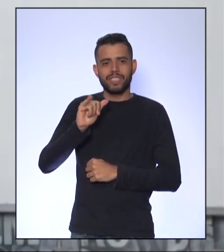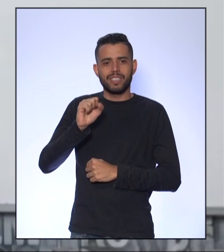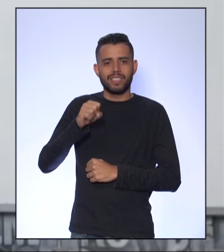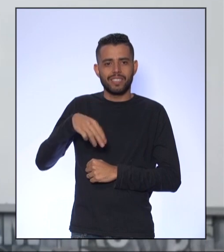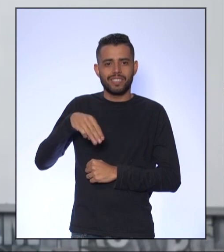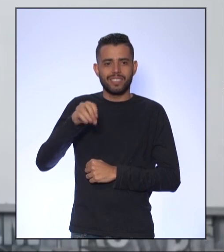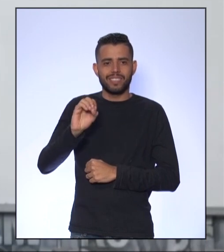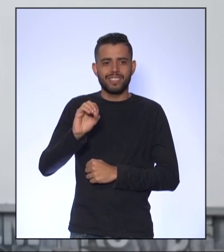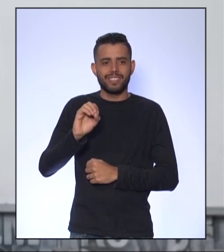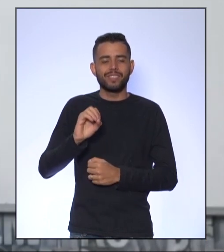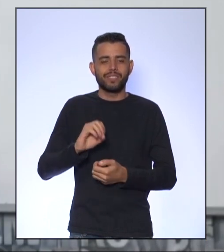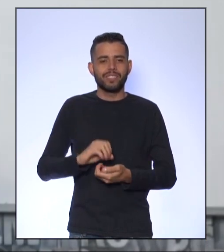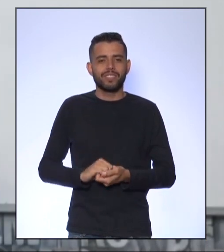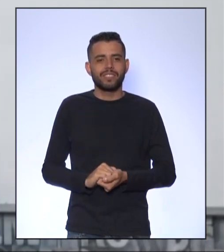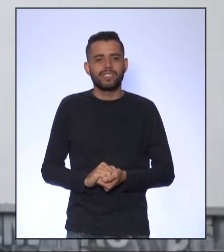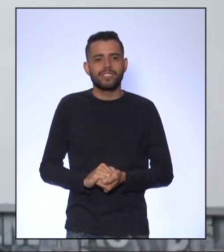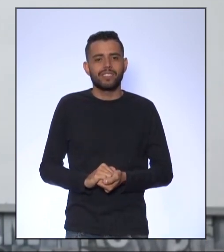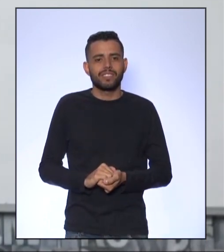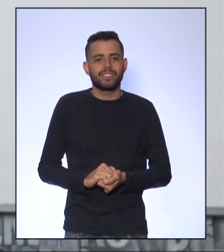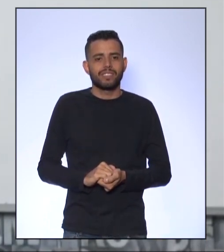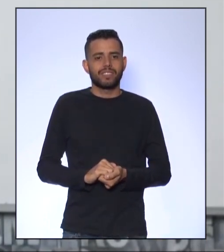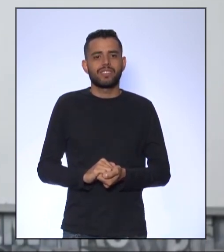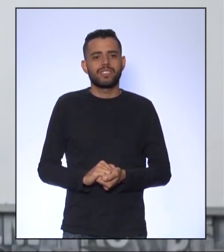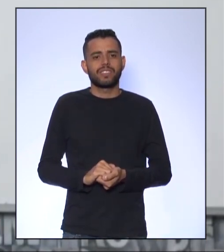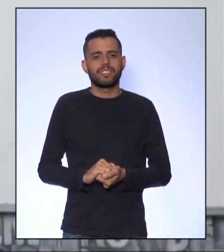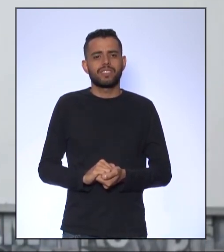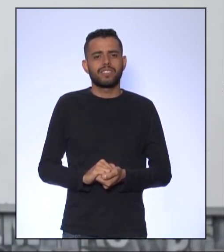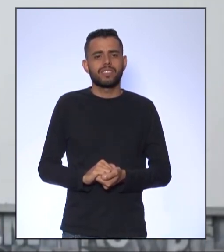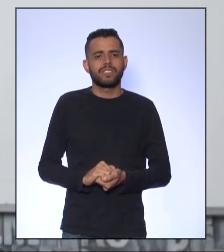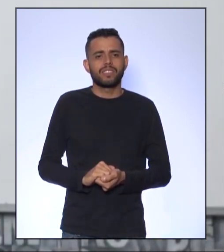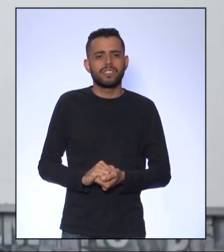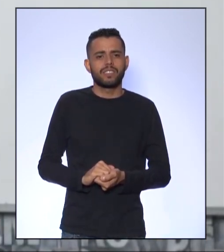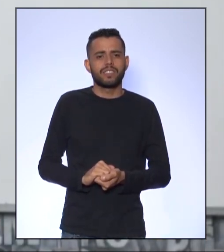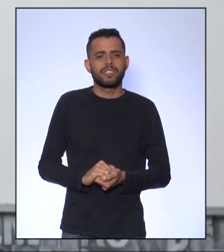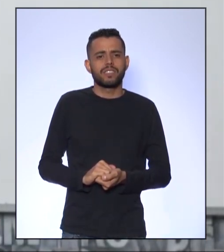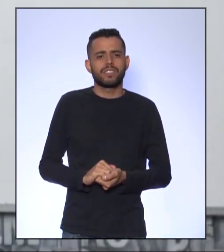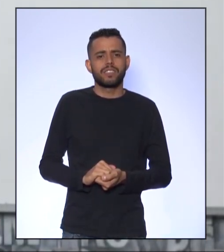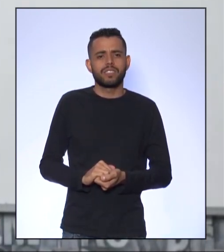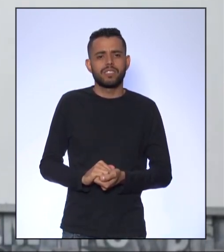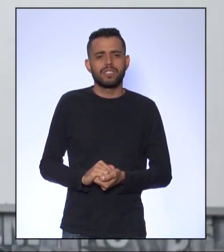vamos pensar em um indivíduo conhecido como